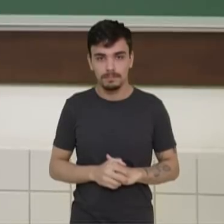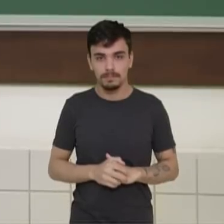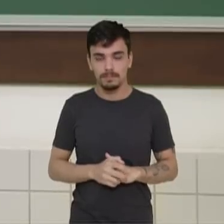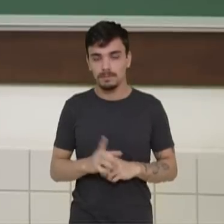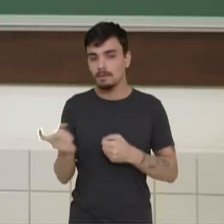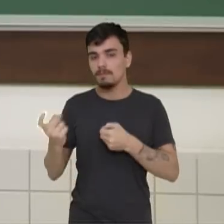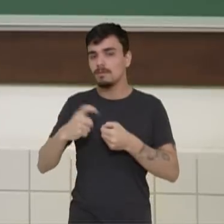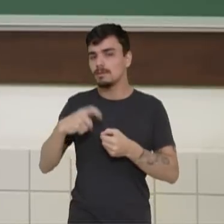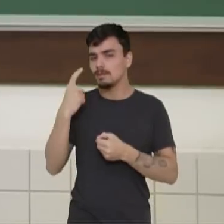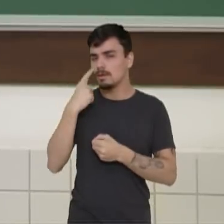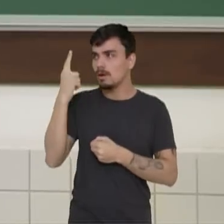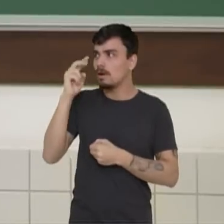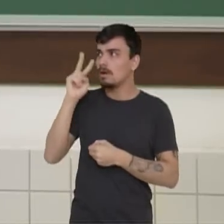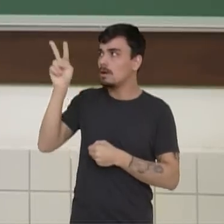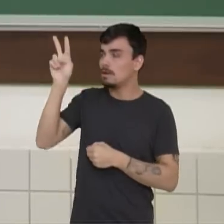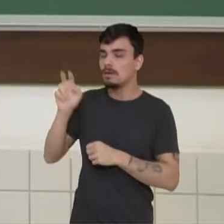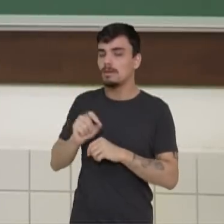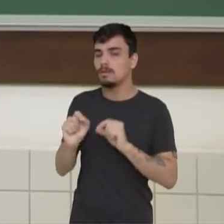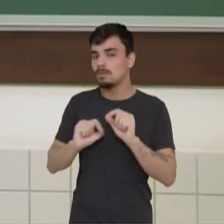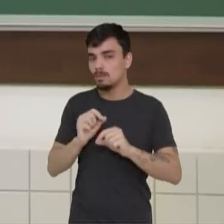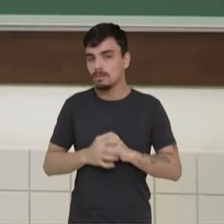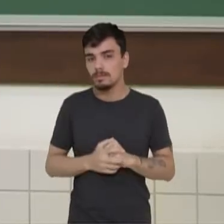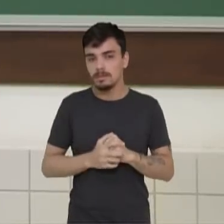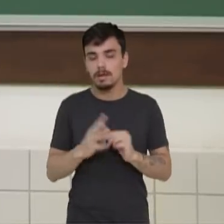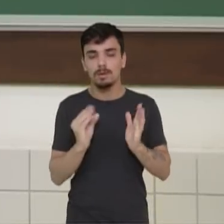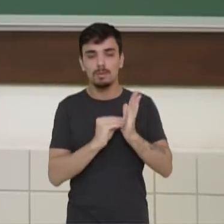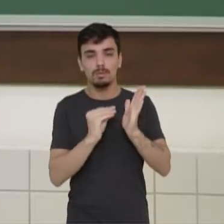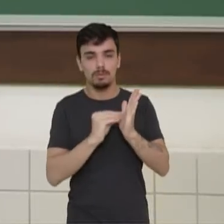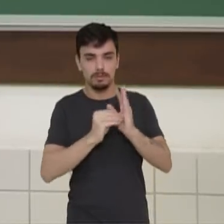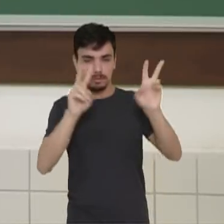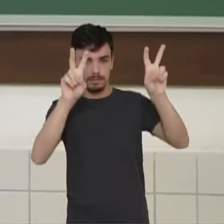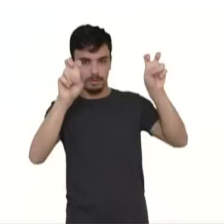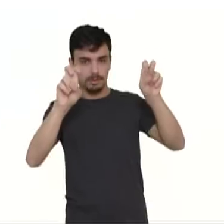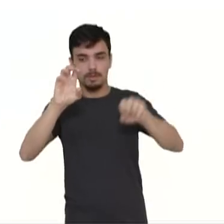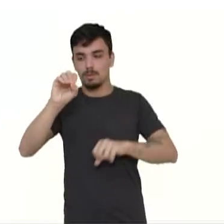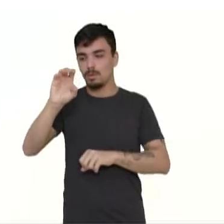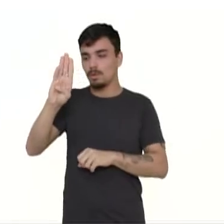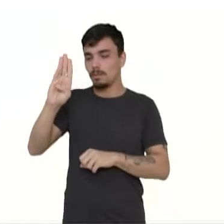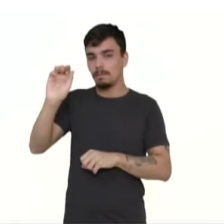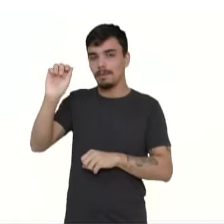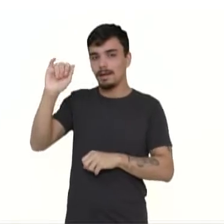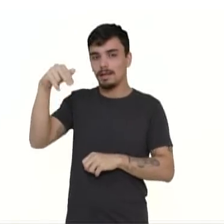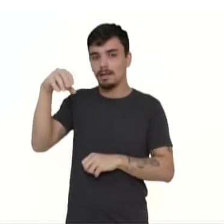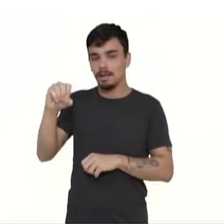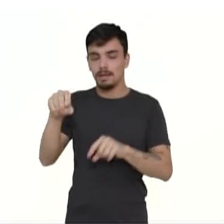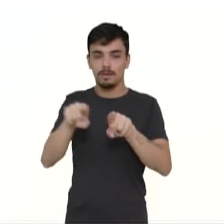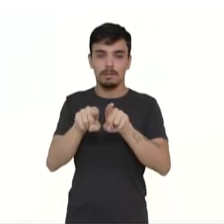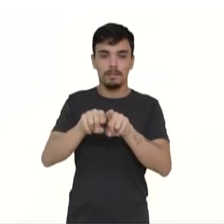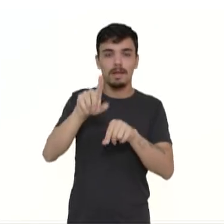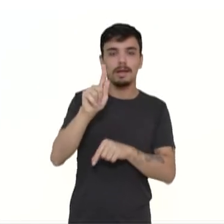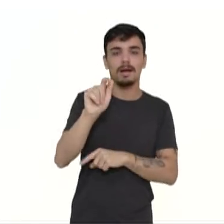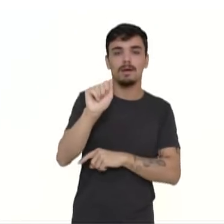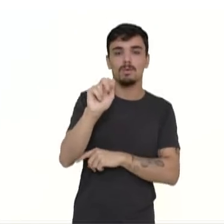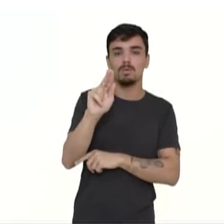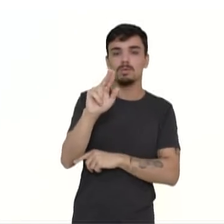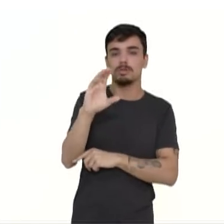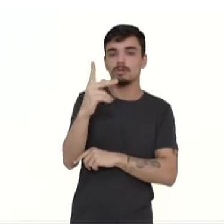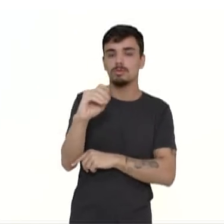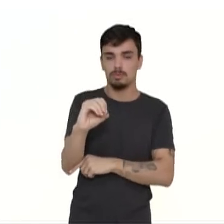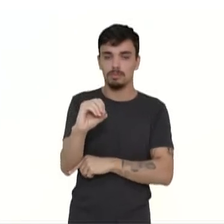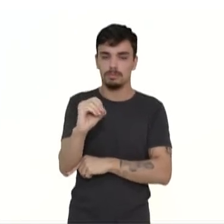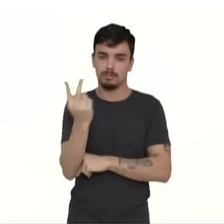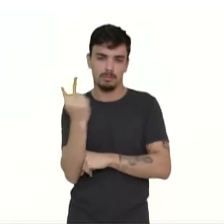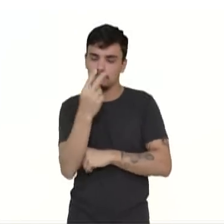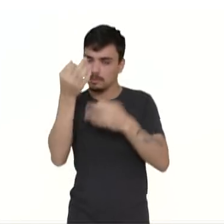Retornando então, pessoal, olha lá. Então, quem colocou como título o baiano e o gaúcho acertou, né? Ou o gaúcho e o baiano, vice-versa,